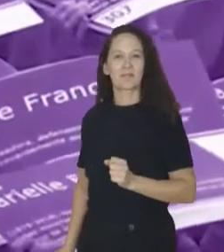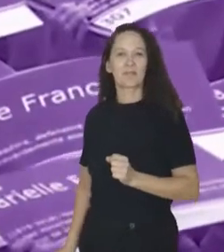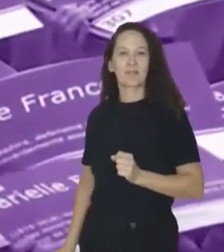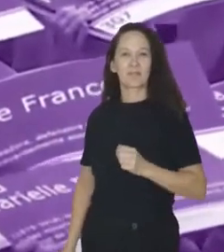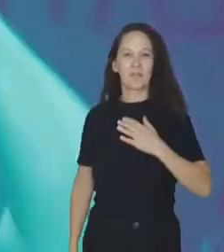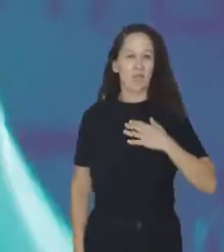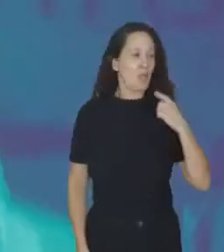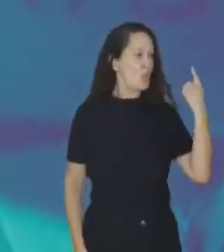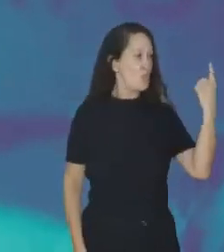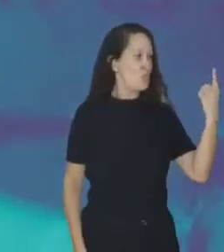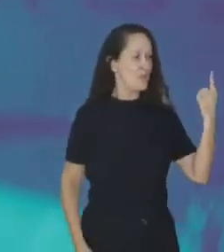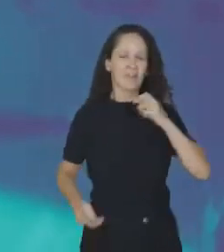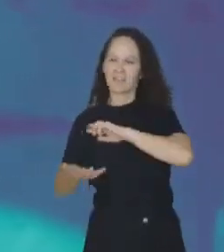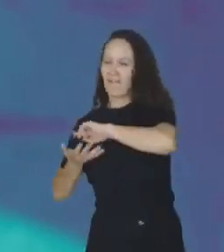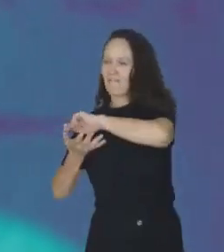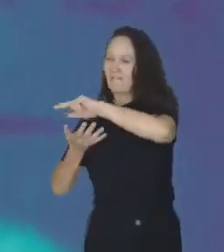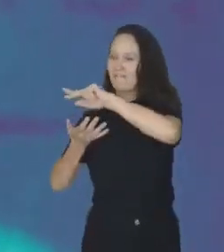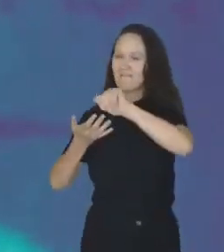acontecer.